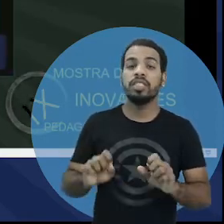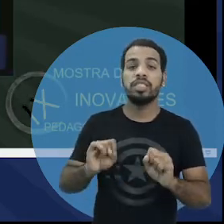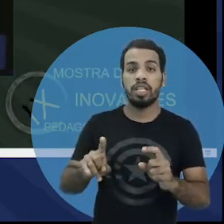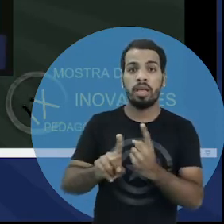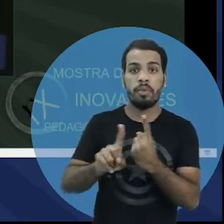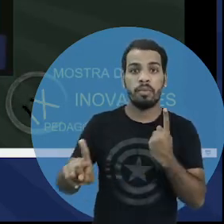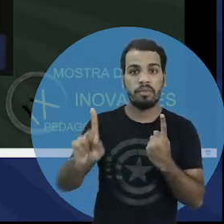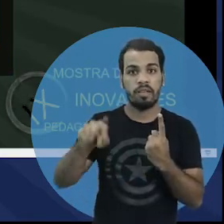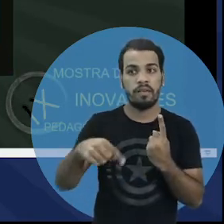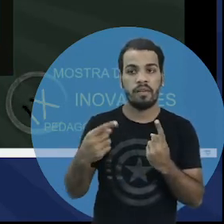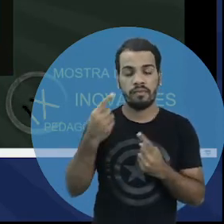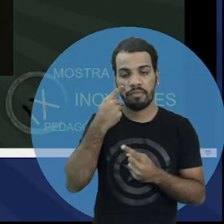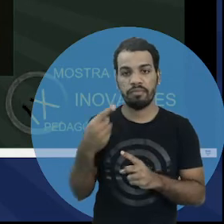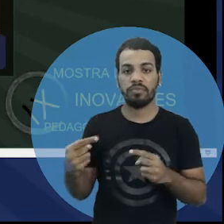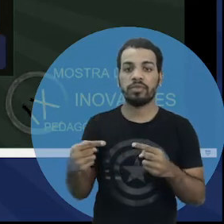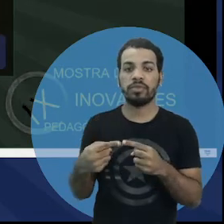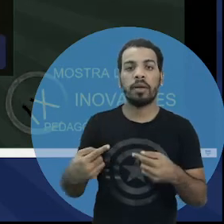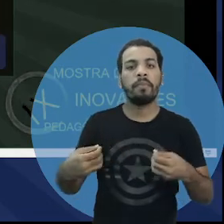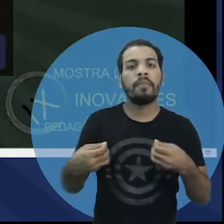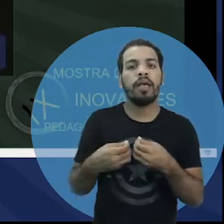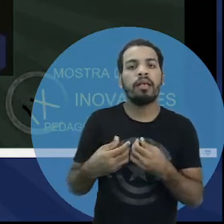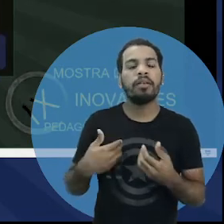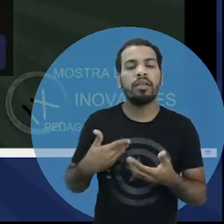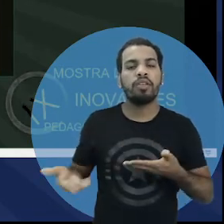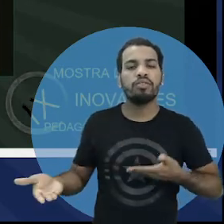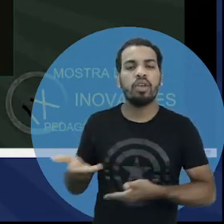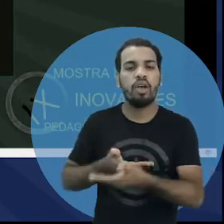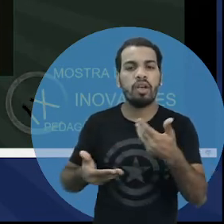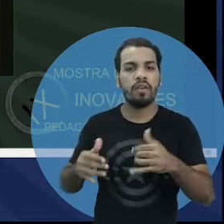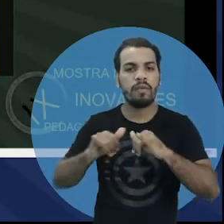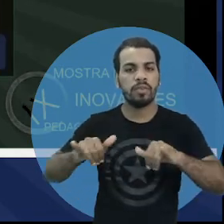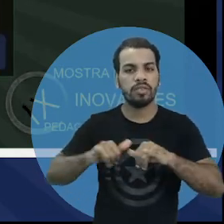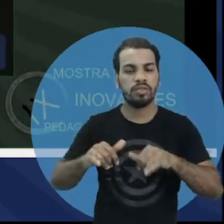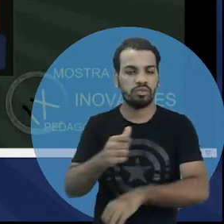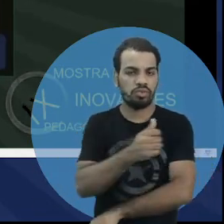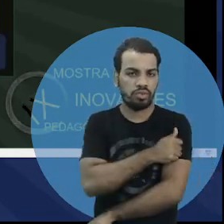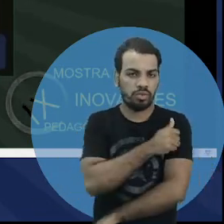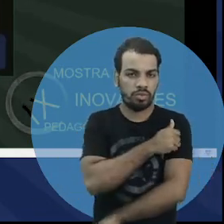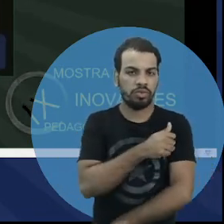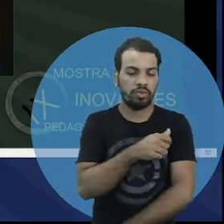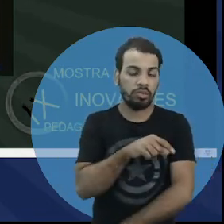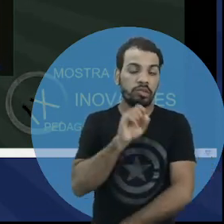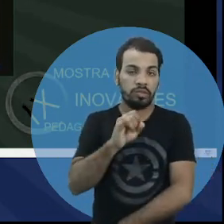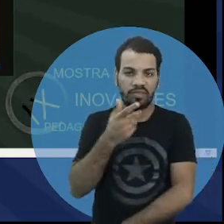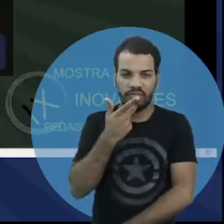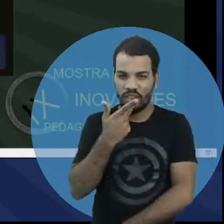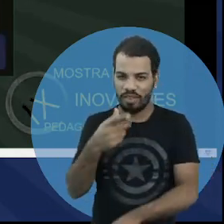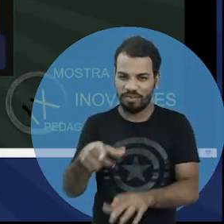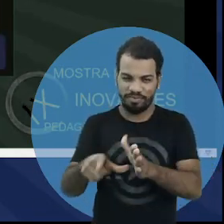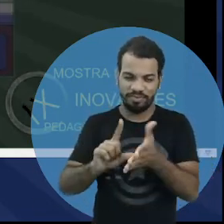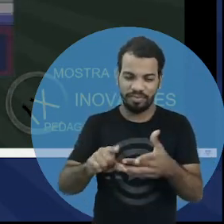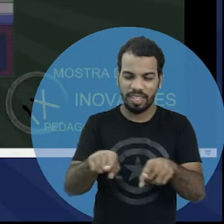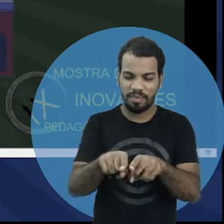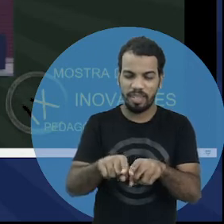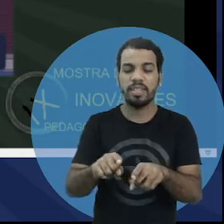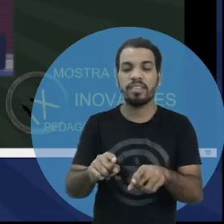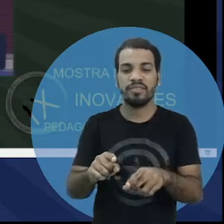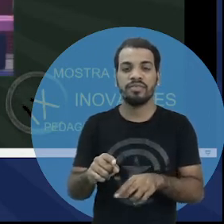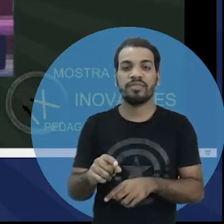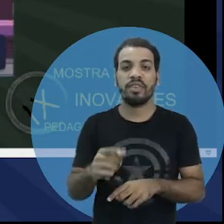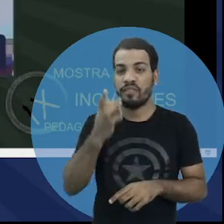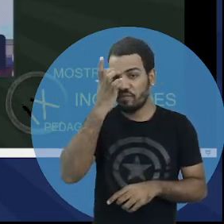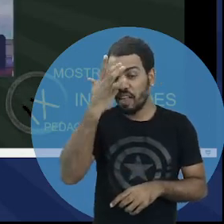estiver perto de mim. Então, isso facilita muito a troca de informação entre os estudantes e, como a gente falou mais cedo, facilita que